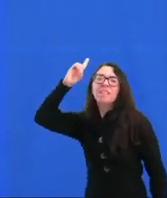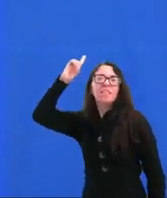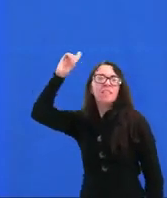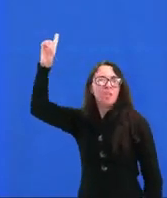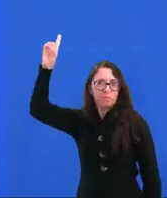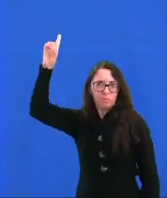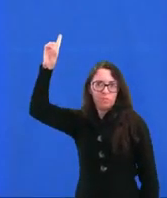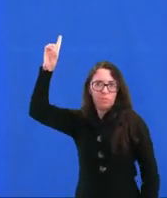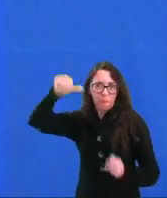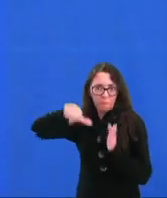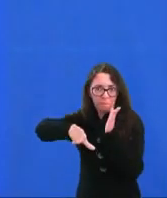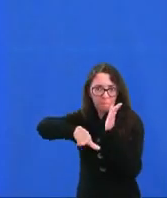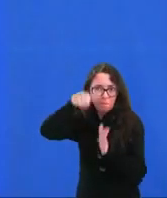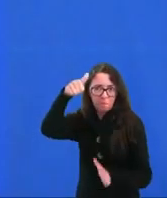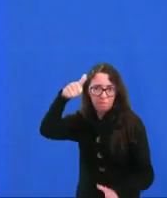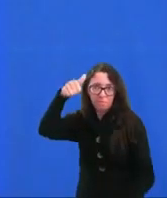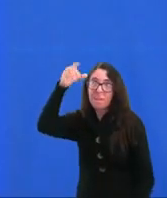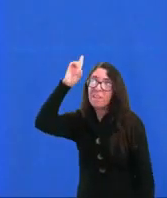crédito do que merecem.